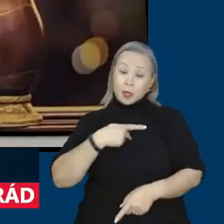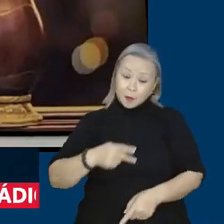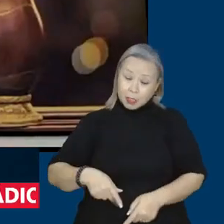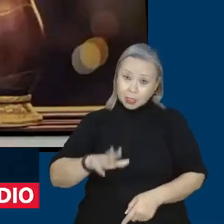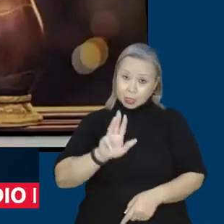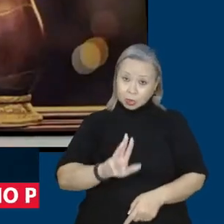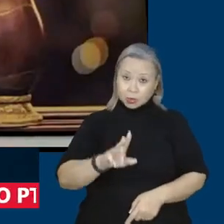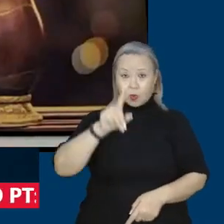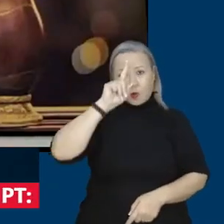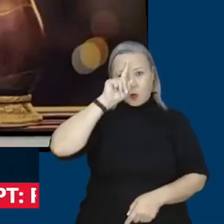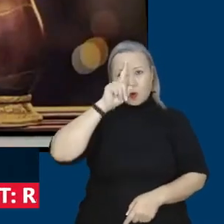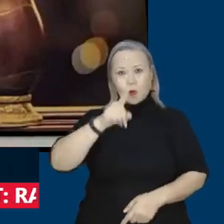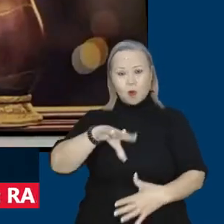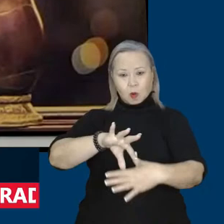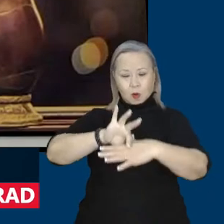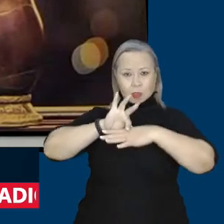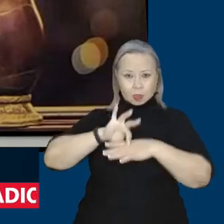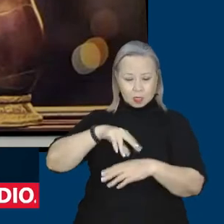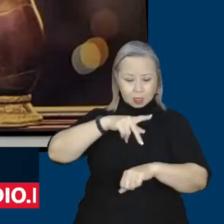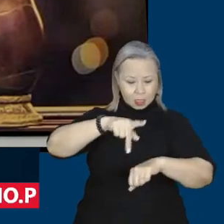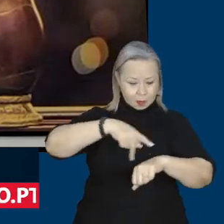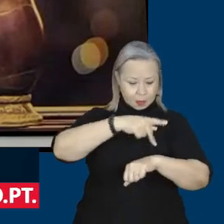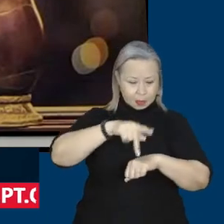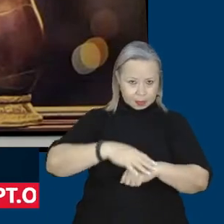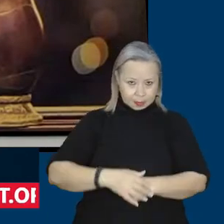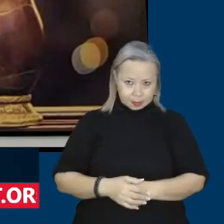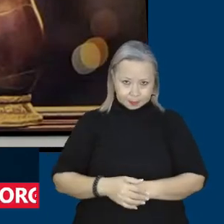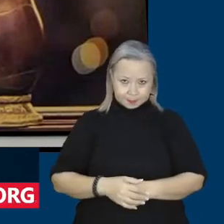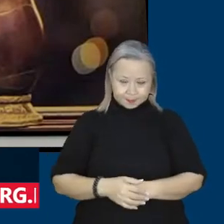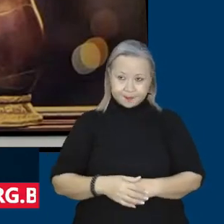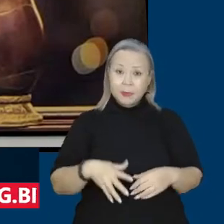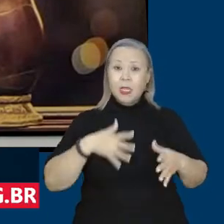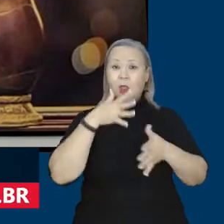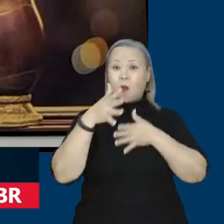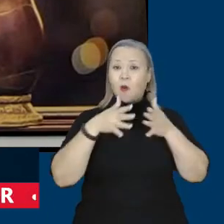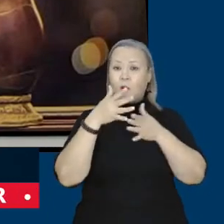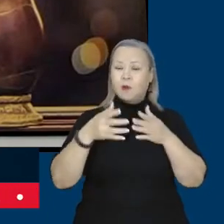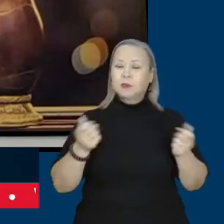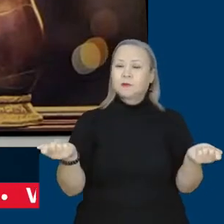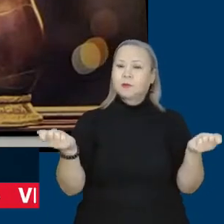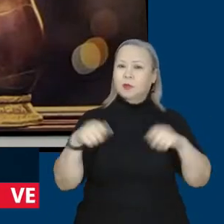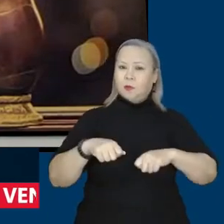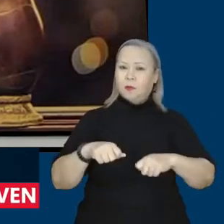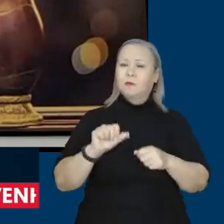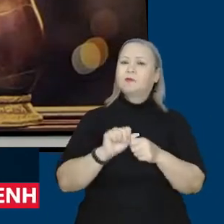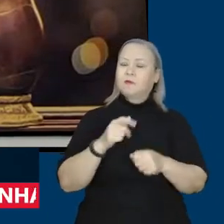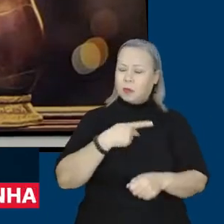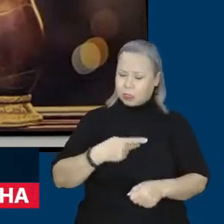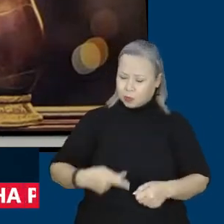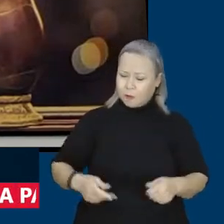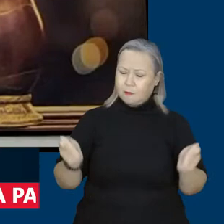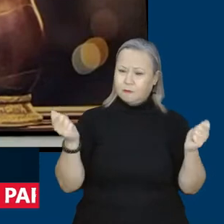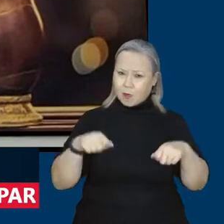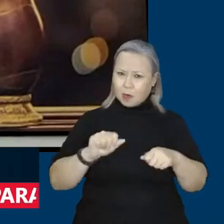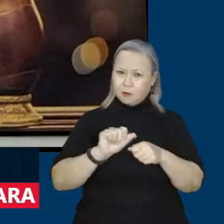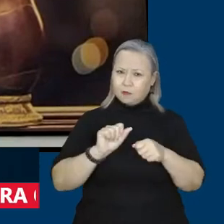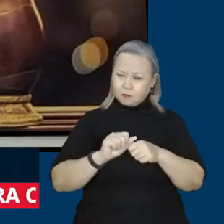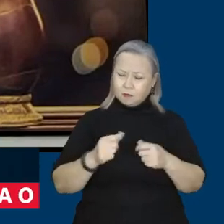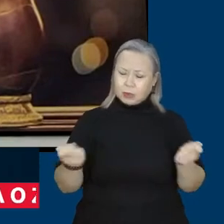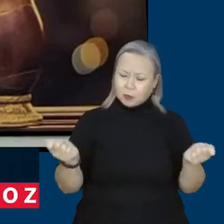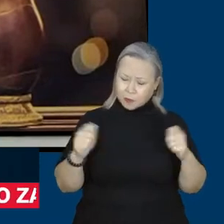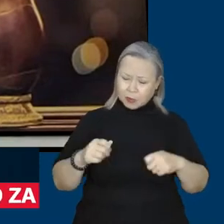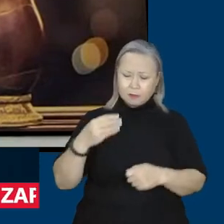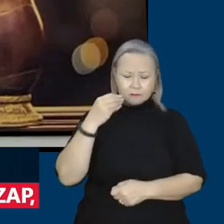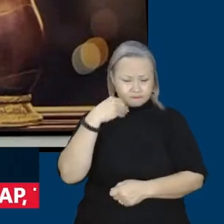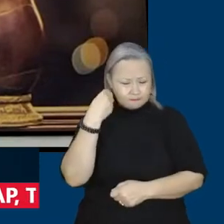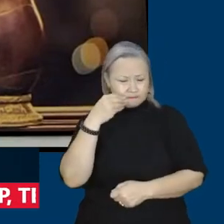né da Nação e eu sei que eu falar com muita competência muita experiência e muita sabedoria